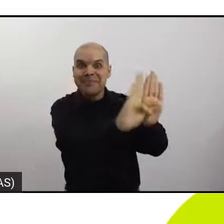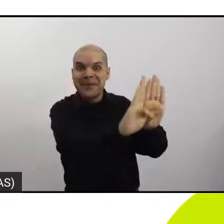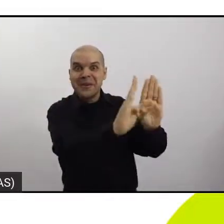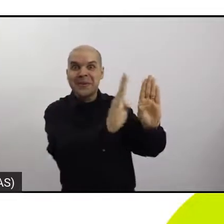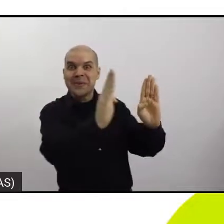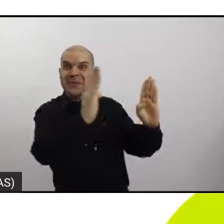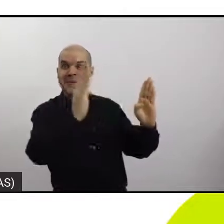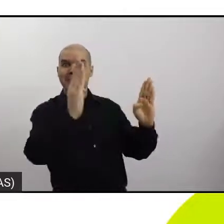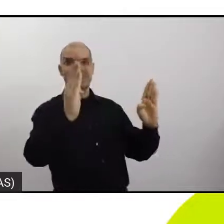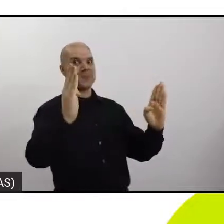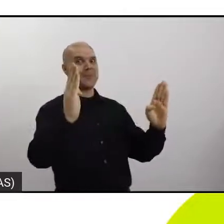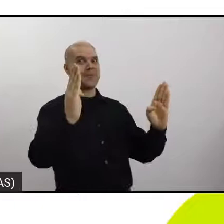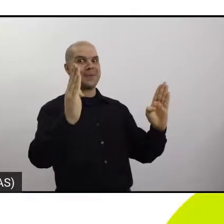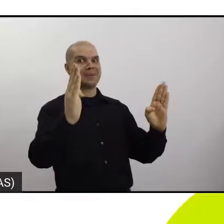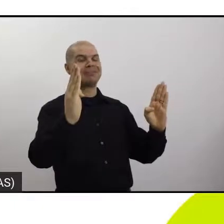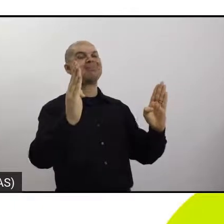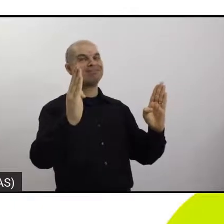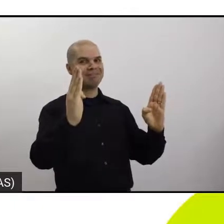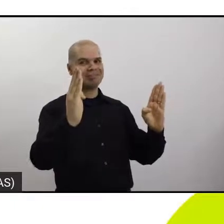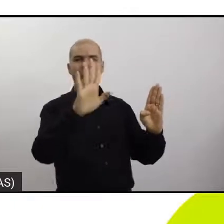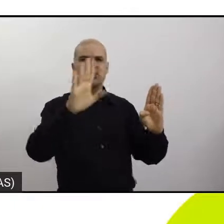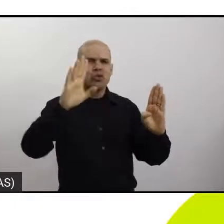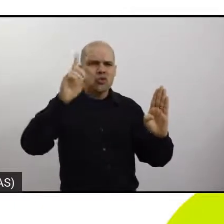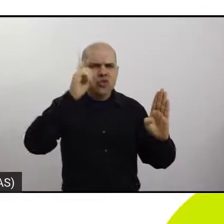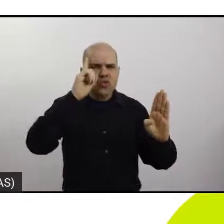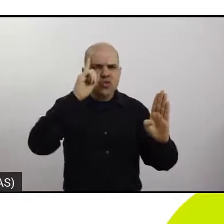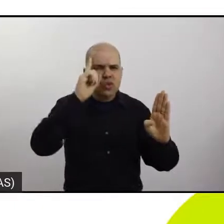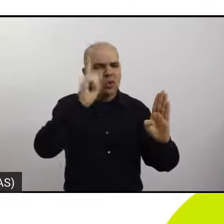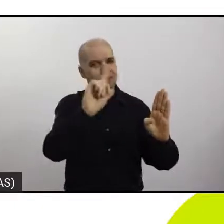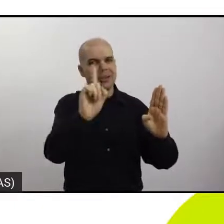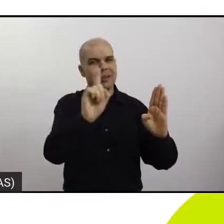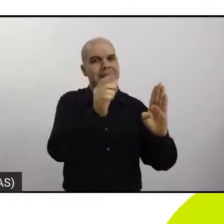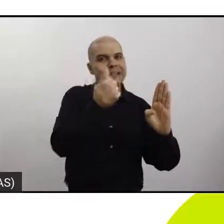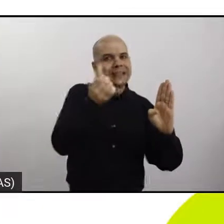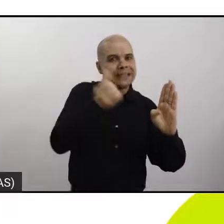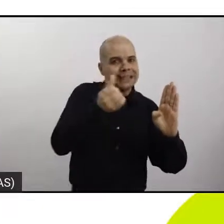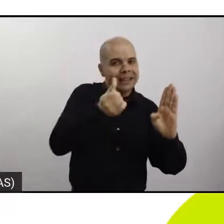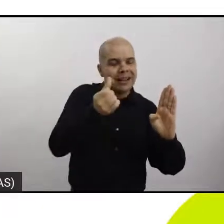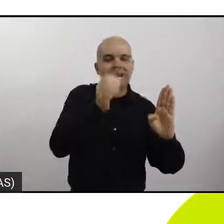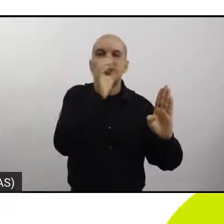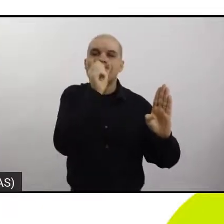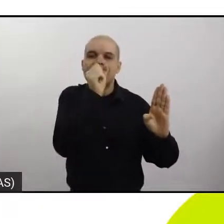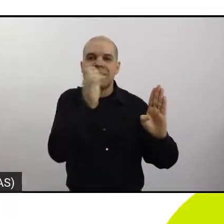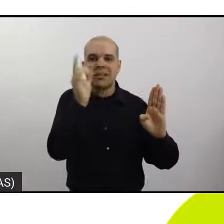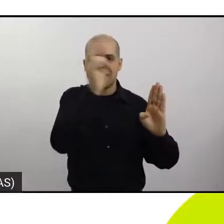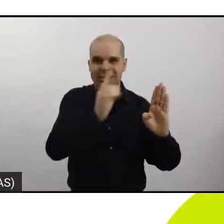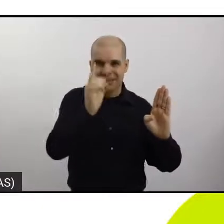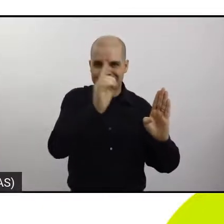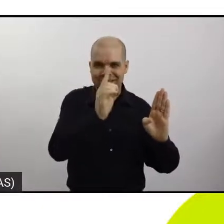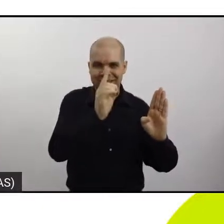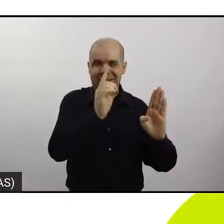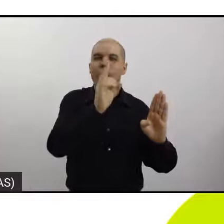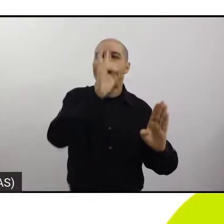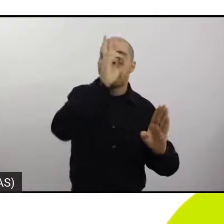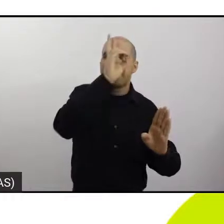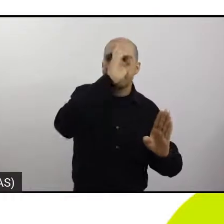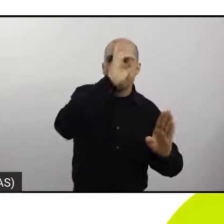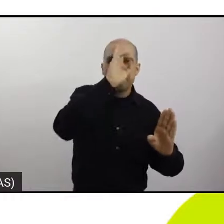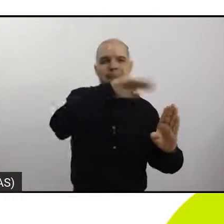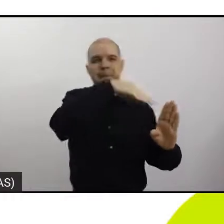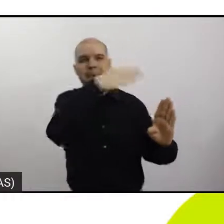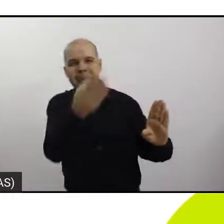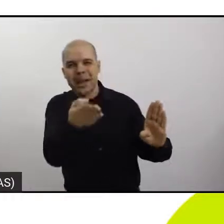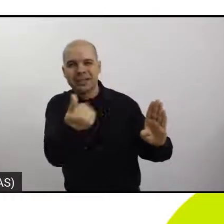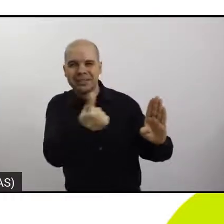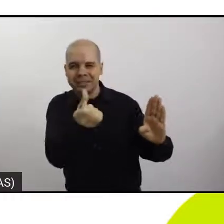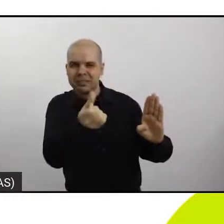sempre de sexta, sábado e domingo, da meio-dia às 6. E caso vocês queiram ir lá conhecer a exposição que está em